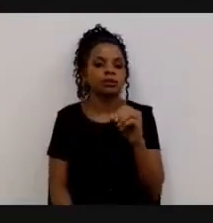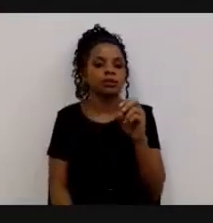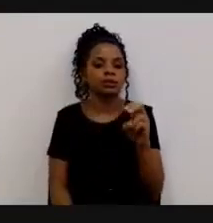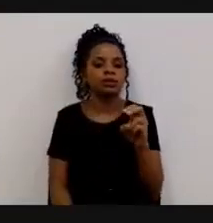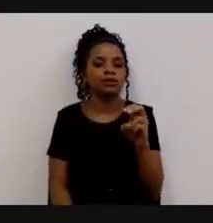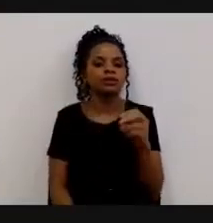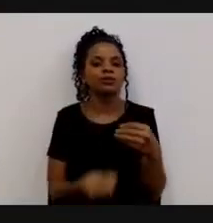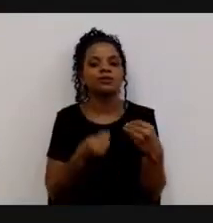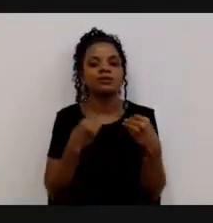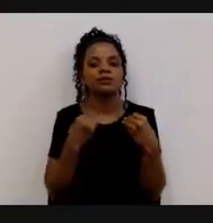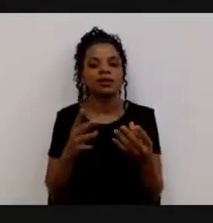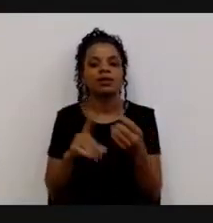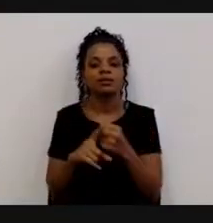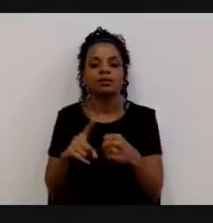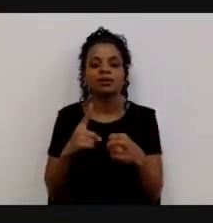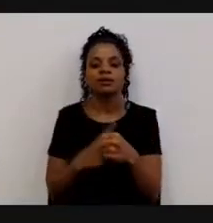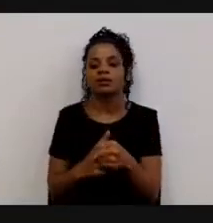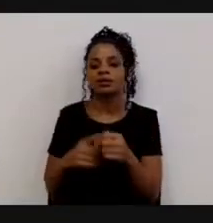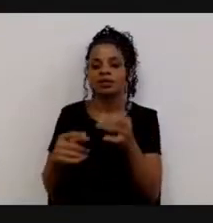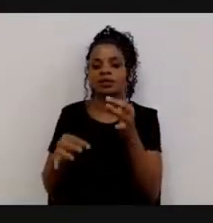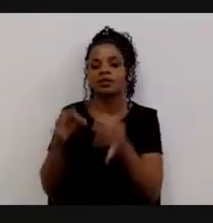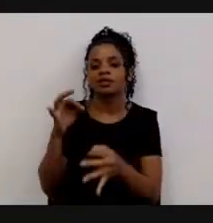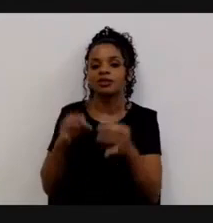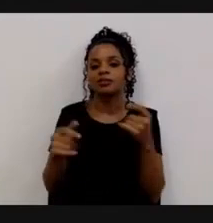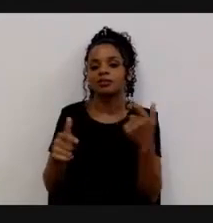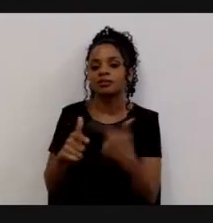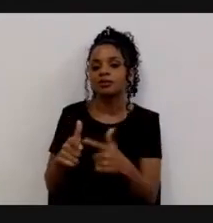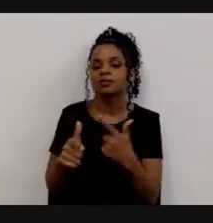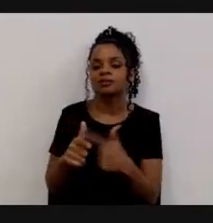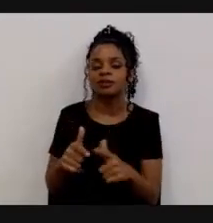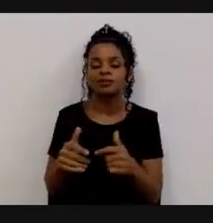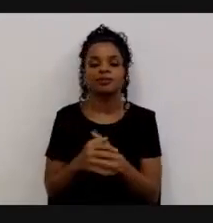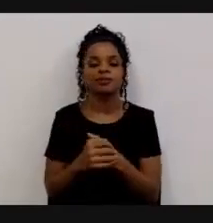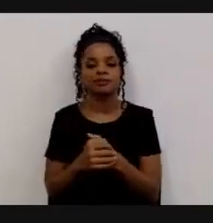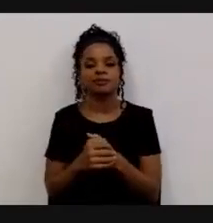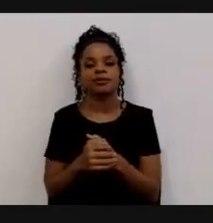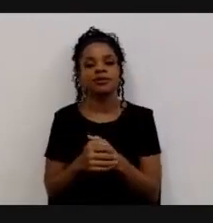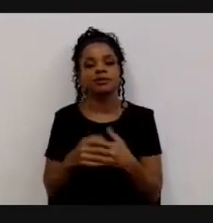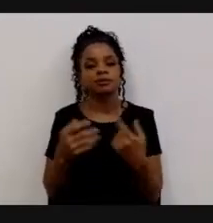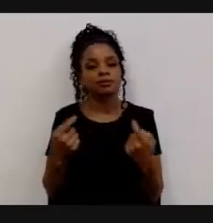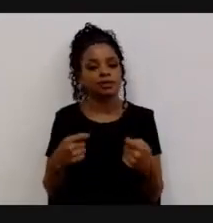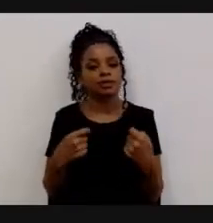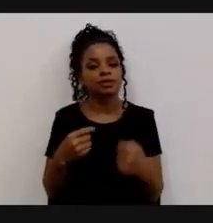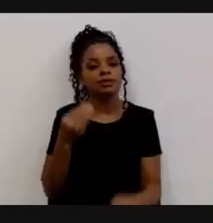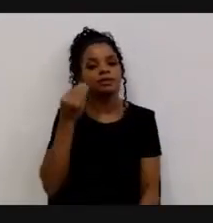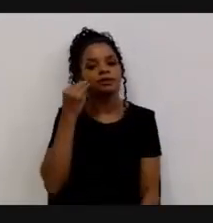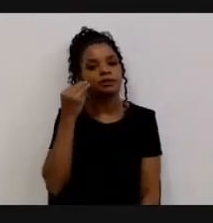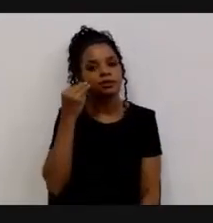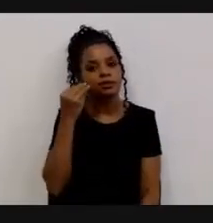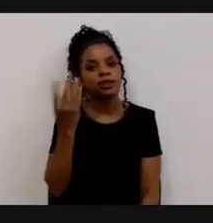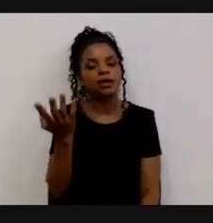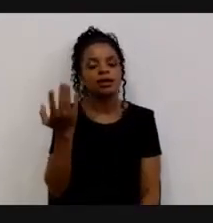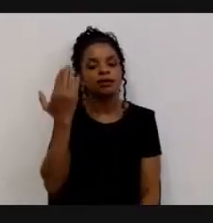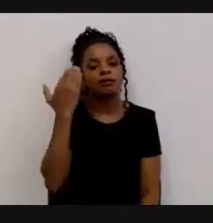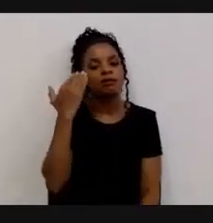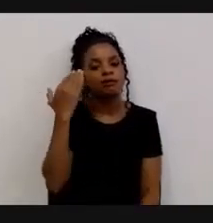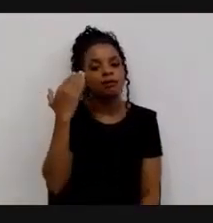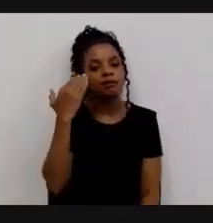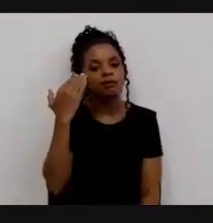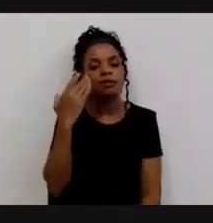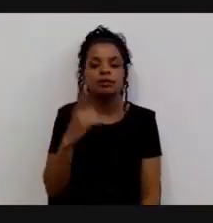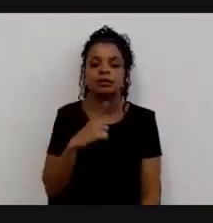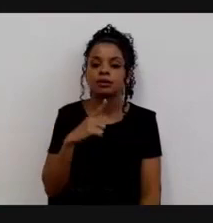jurídica. Então, é algo que a gente precisa também verificar realmente, tentar buscar entender se ela tem